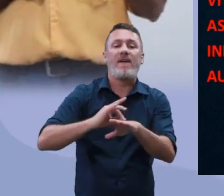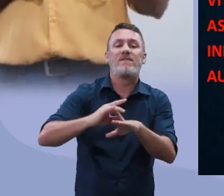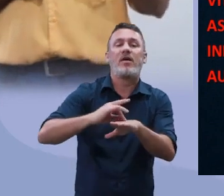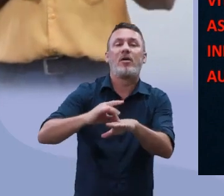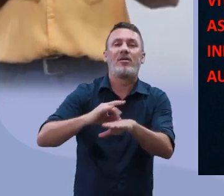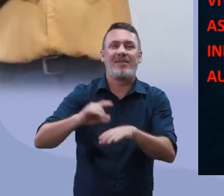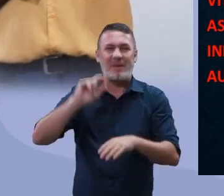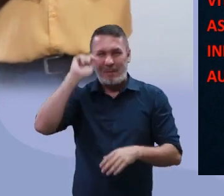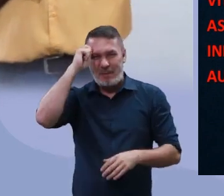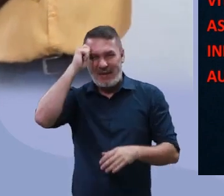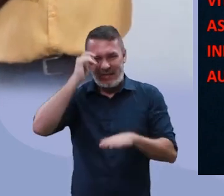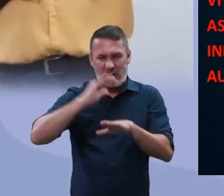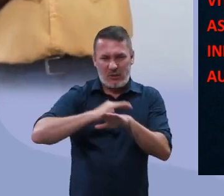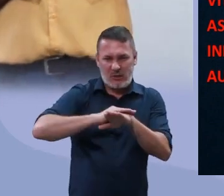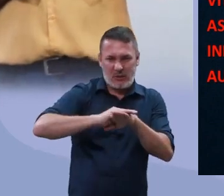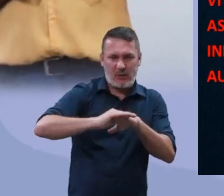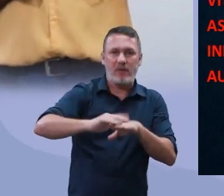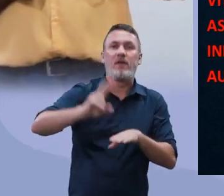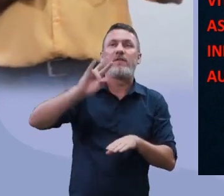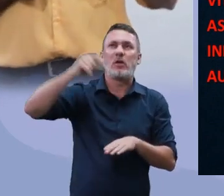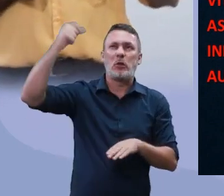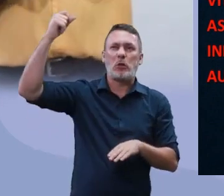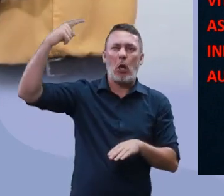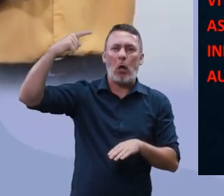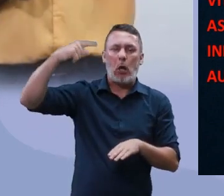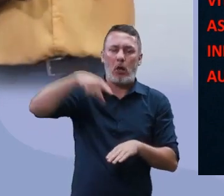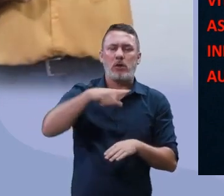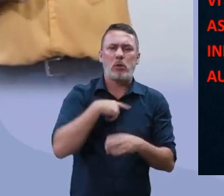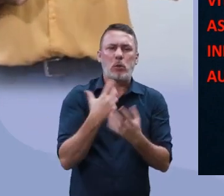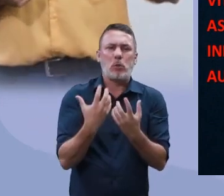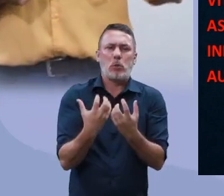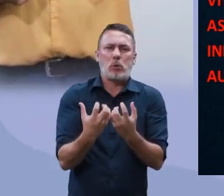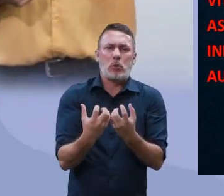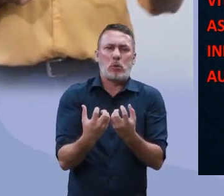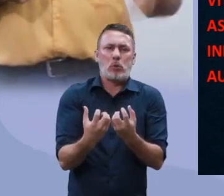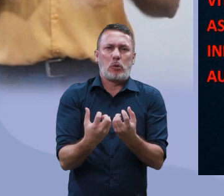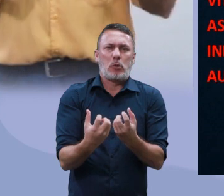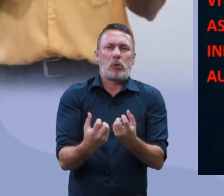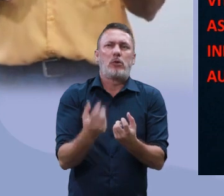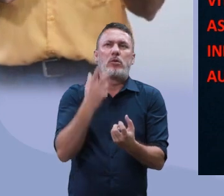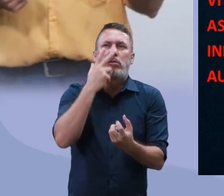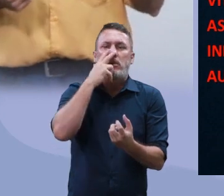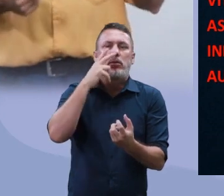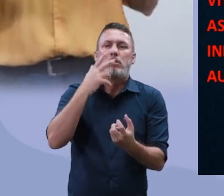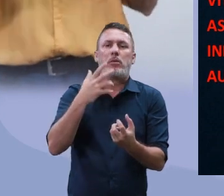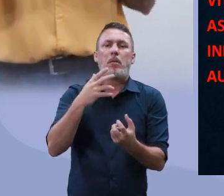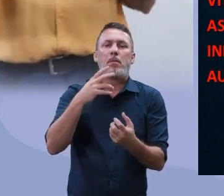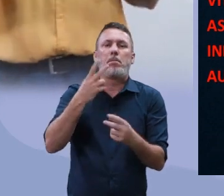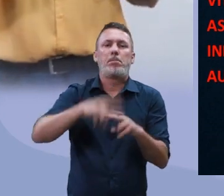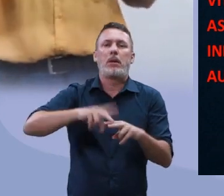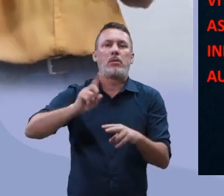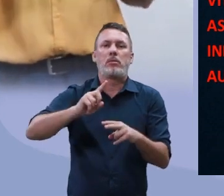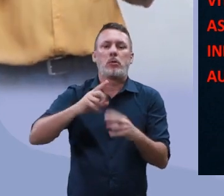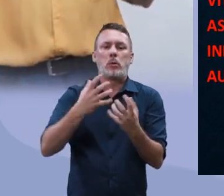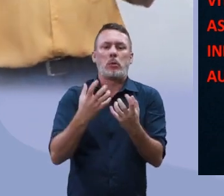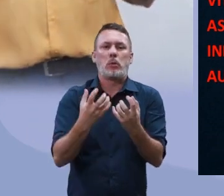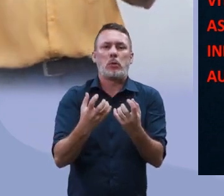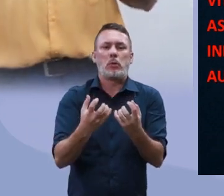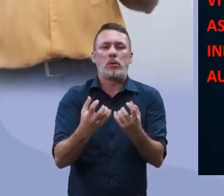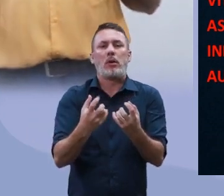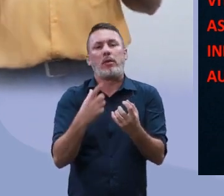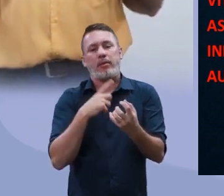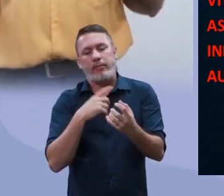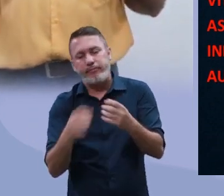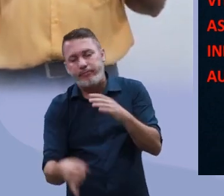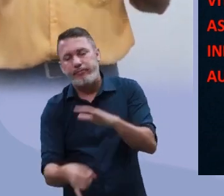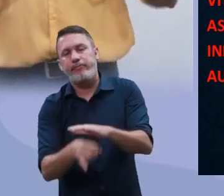coloração preta, vai absorver cada vez mais radiação e cada vez mais vai irradiar, além de